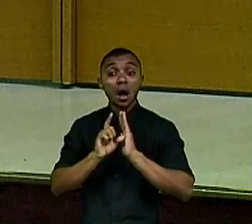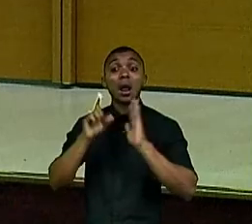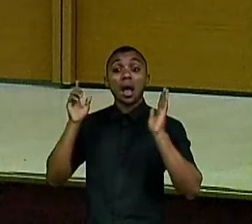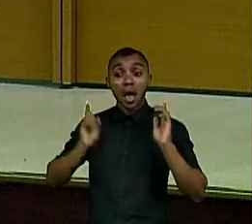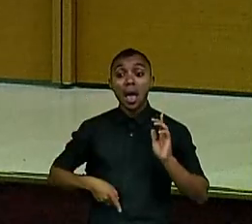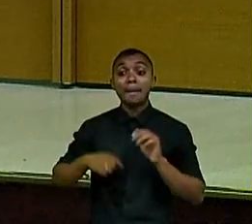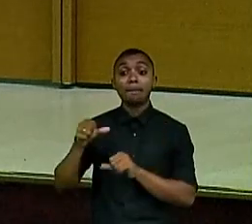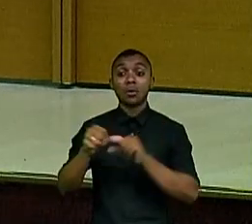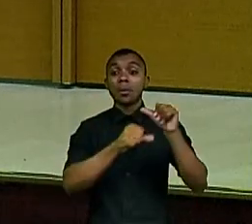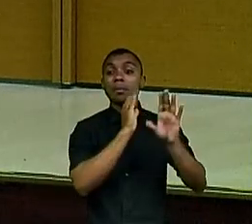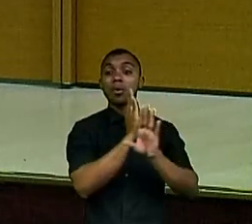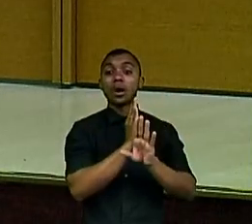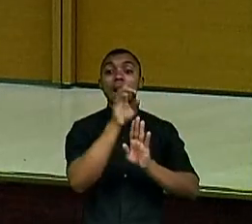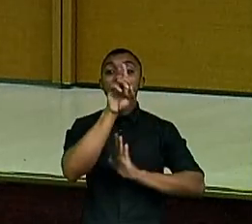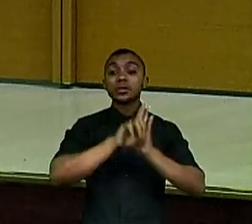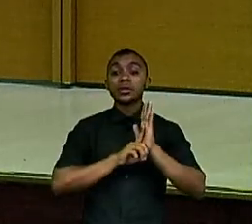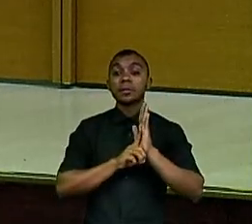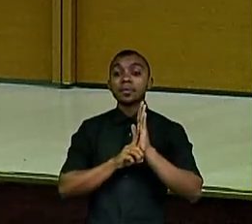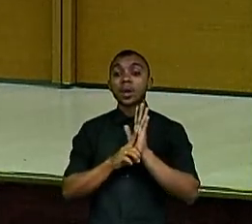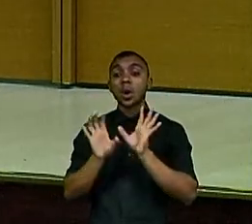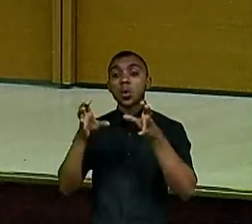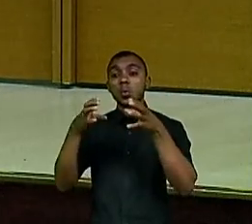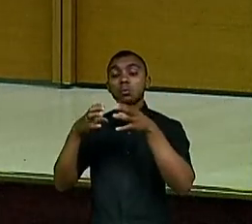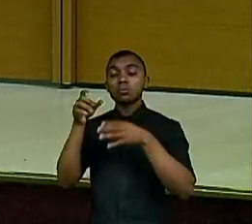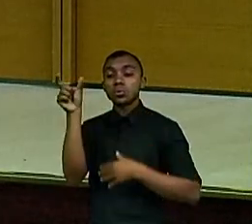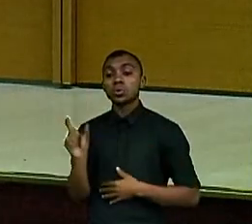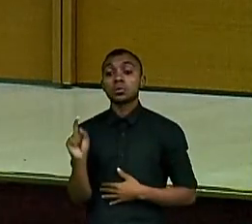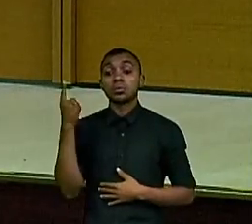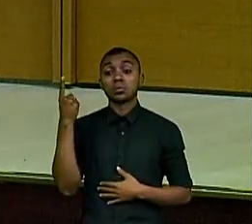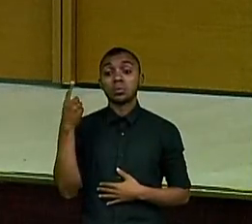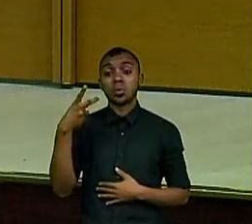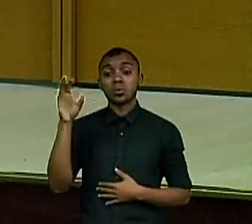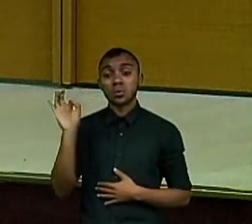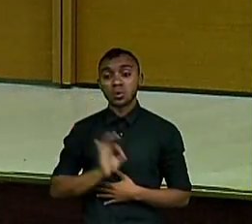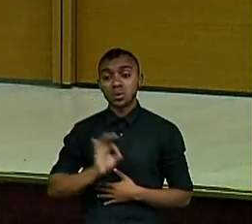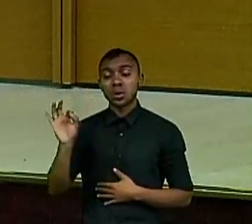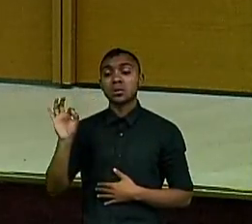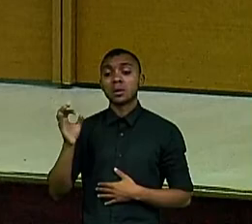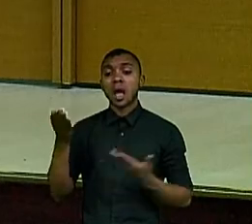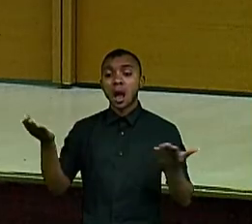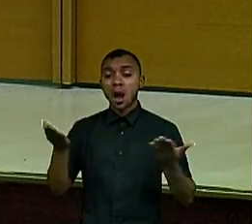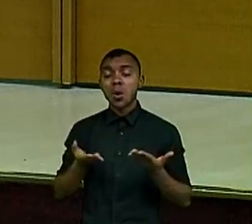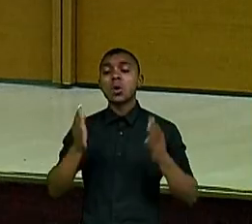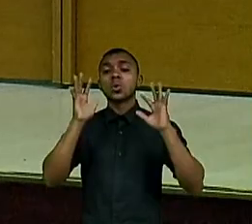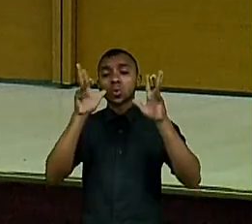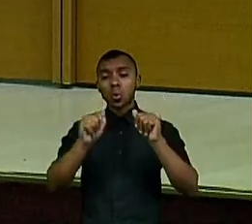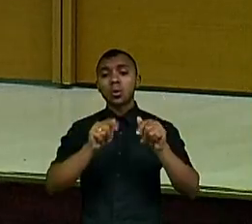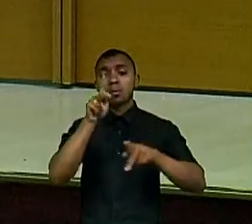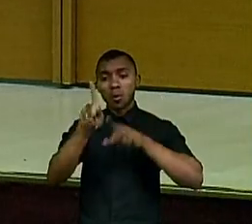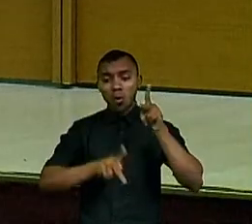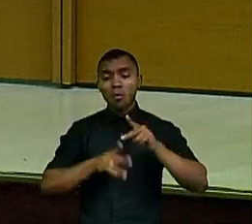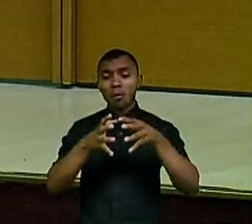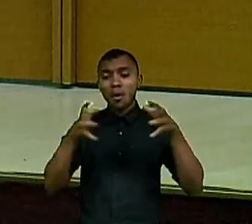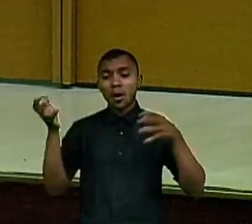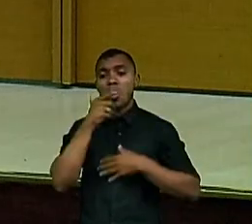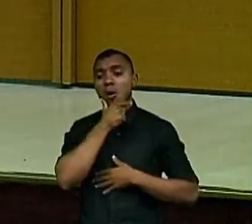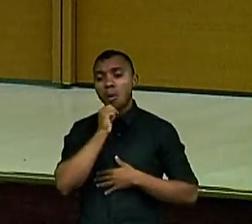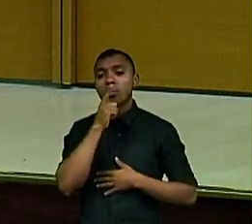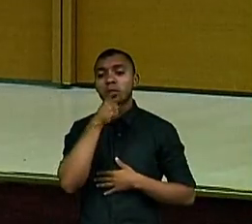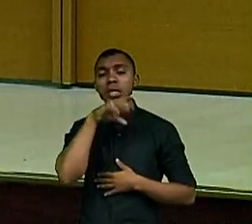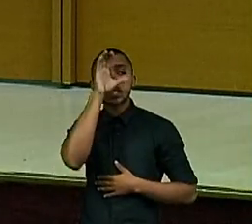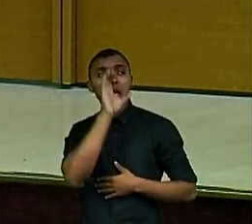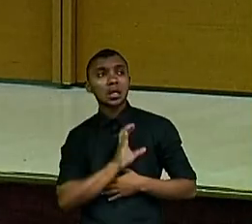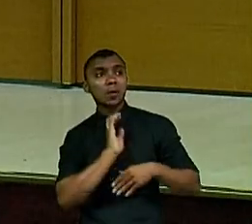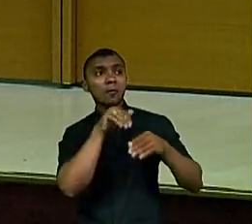o direito era só de um ou só de 2% agora pelo menos você vai ter a população masculina com direito de cidadãos tudo